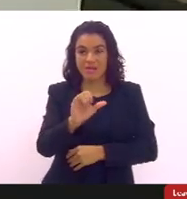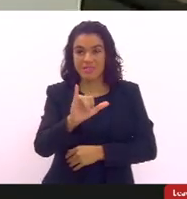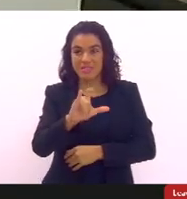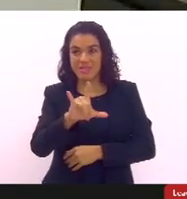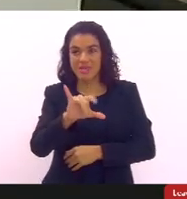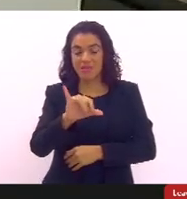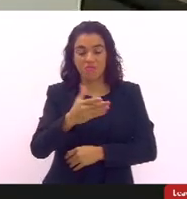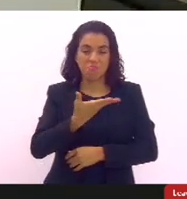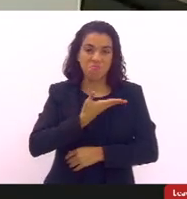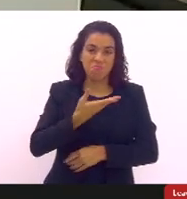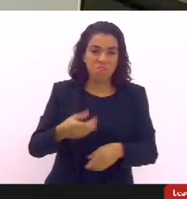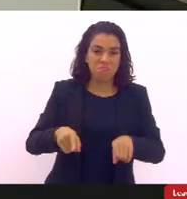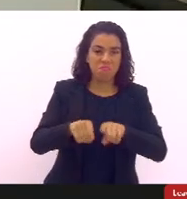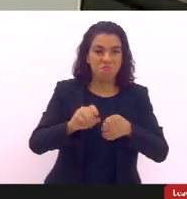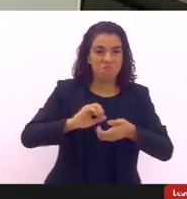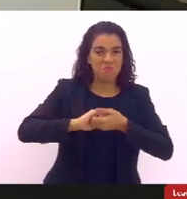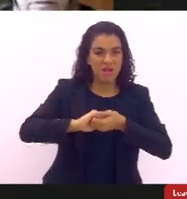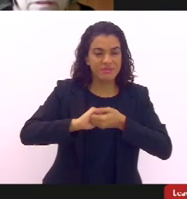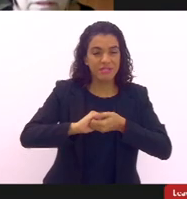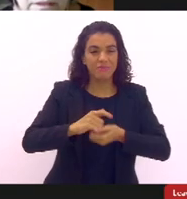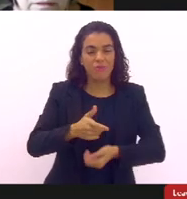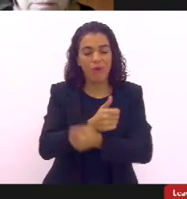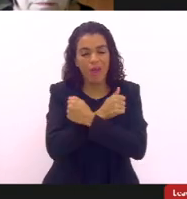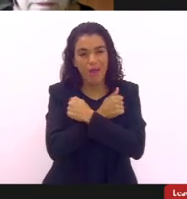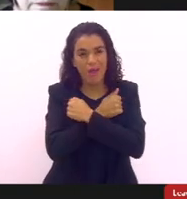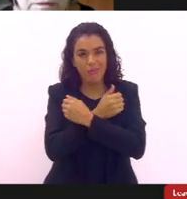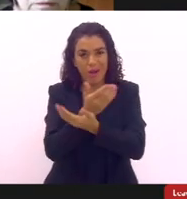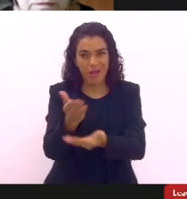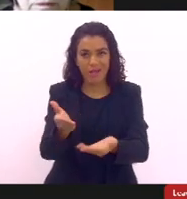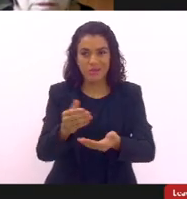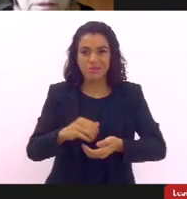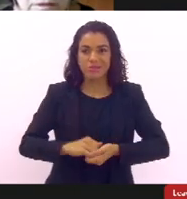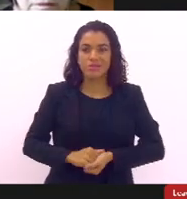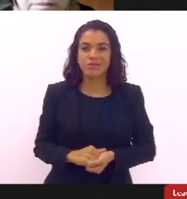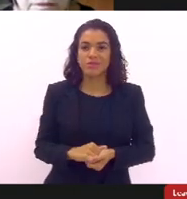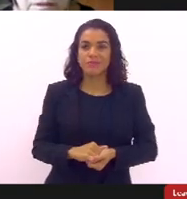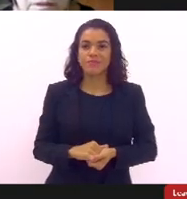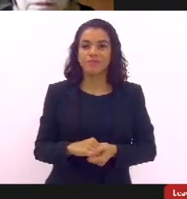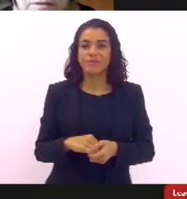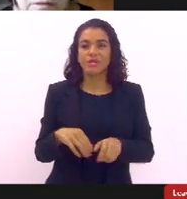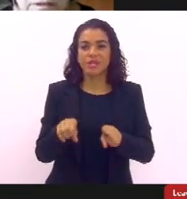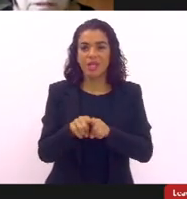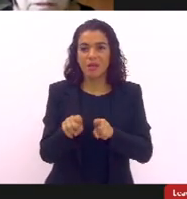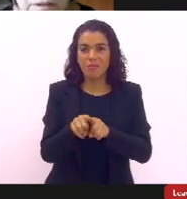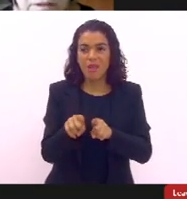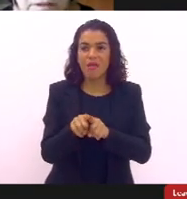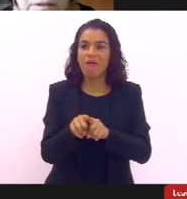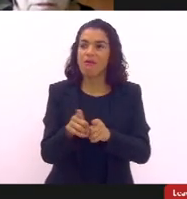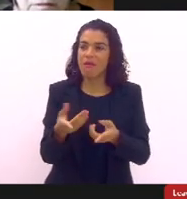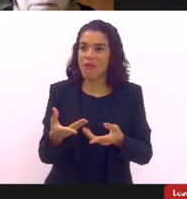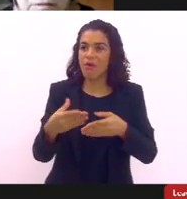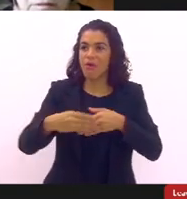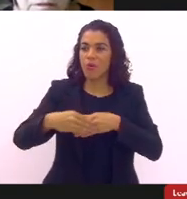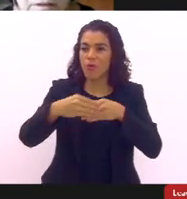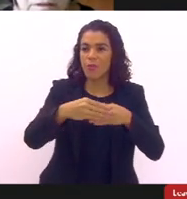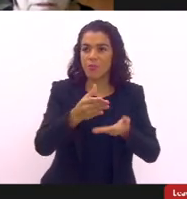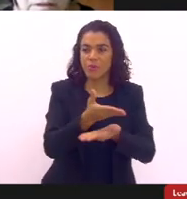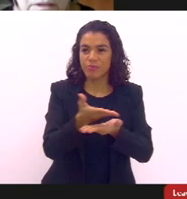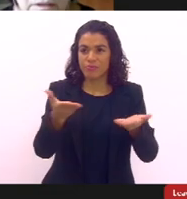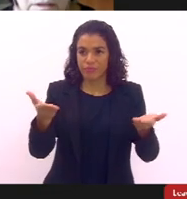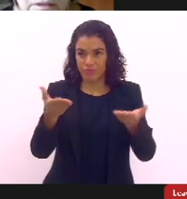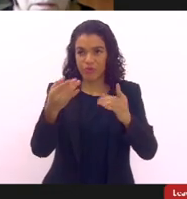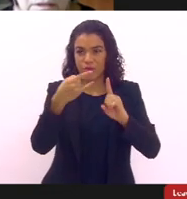um grande parceiro. Vamos mandar um abraço para o Basílio. E assim eu cumprimento todos os participantes da mesa. Eu